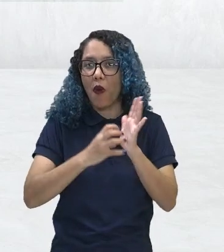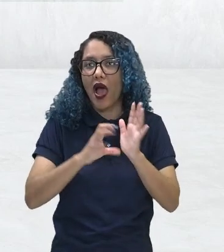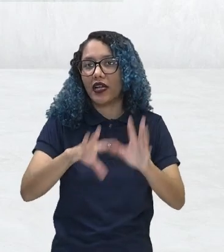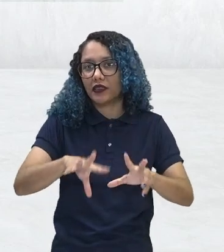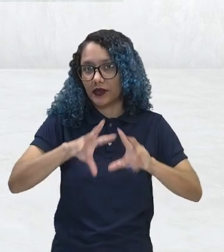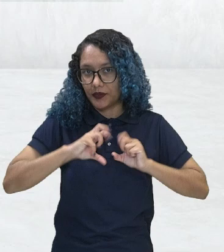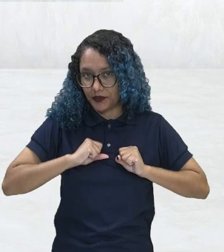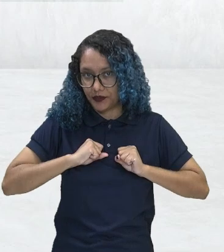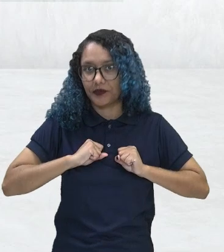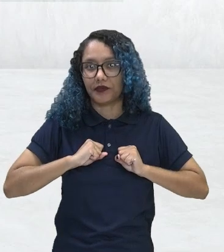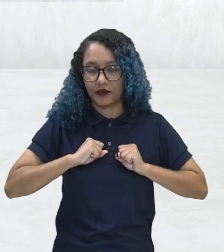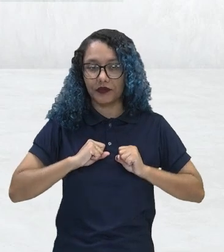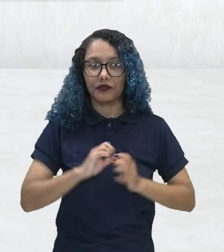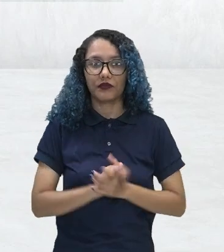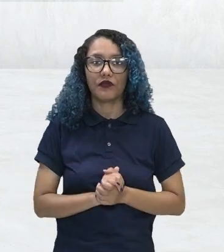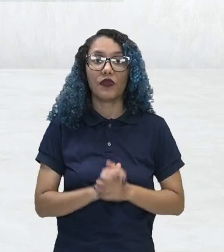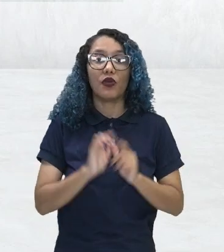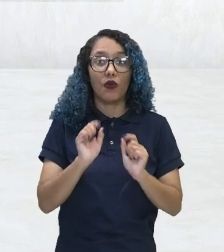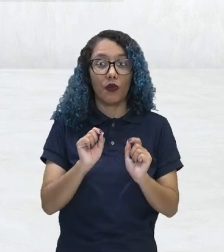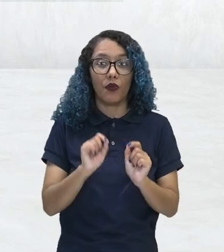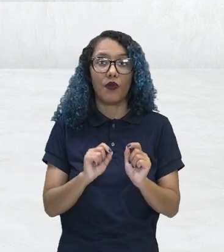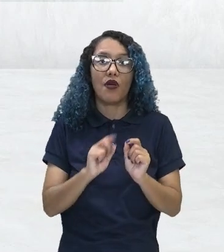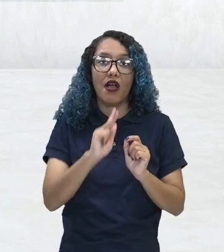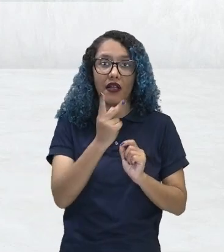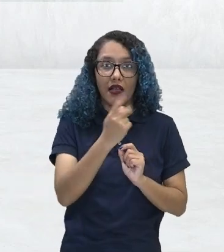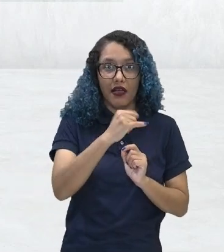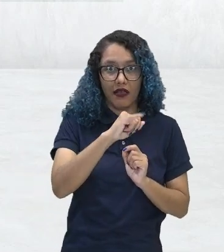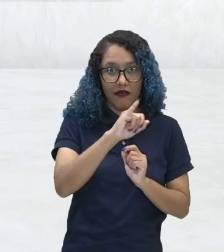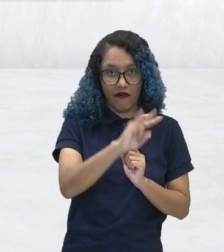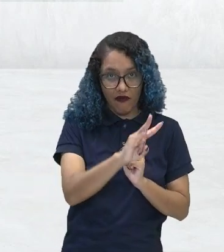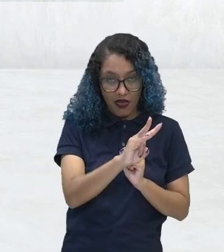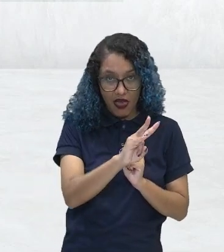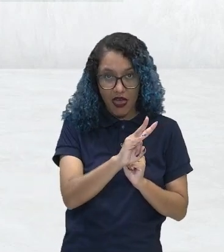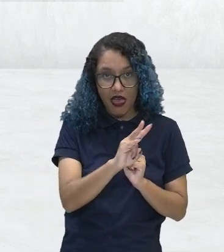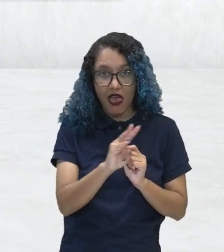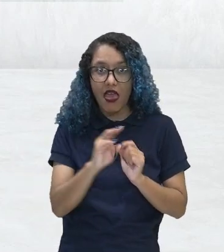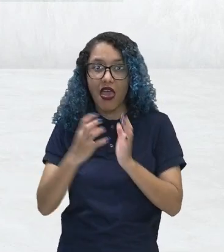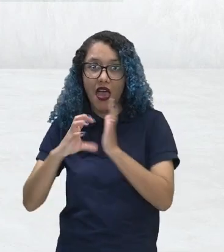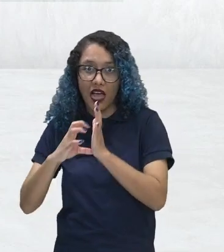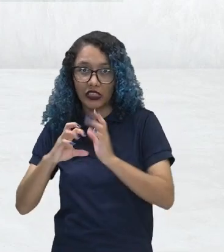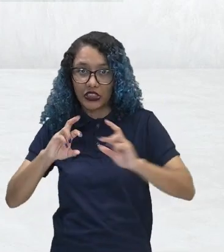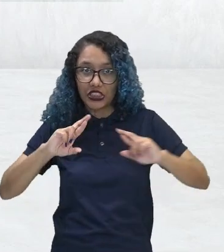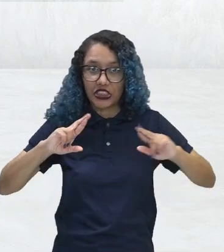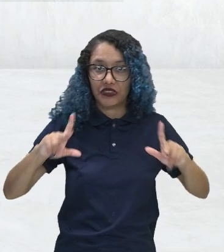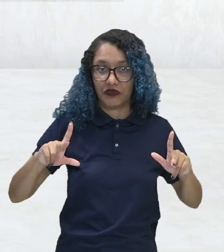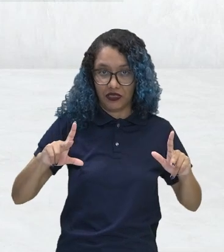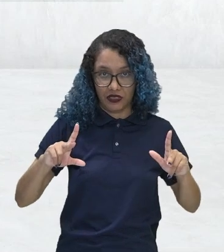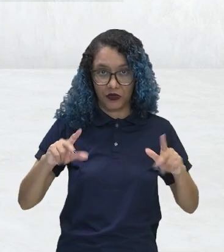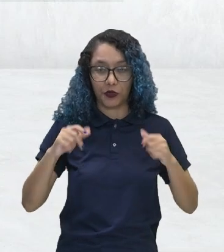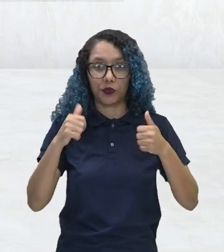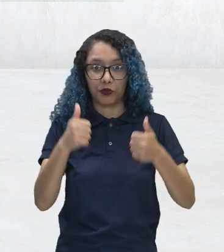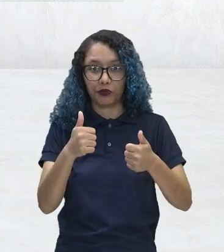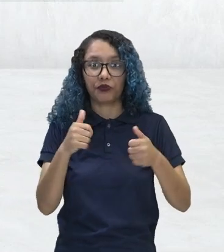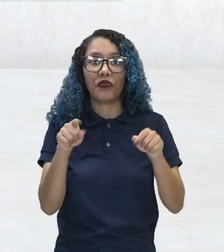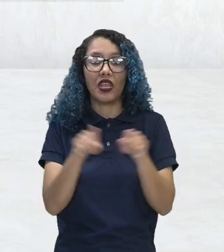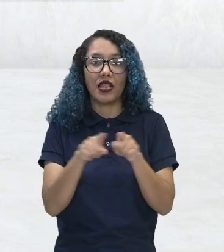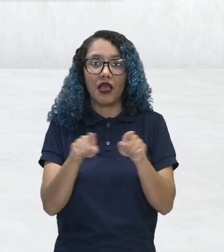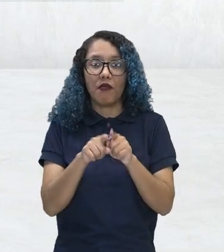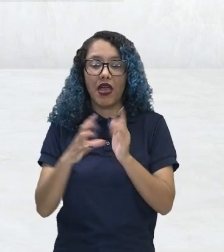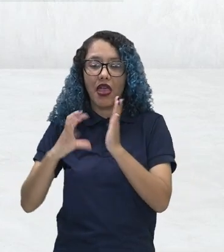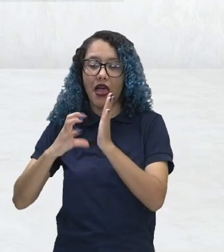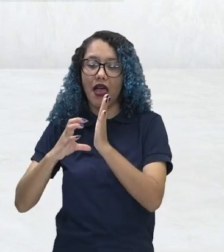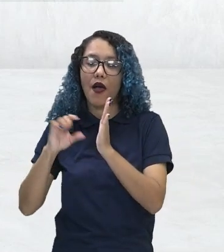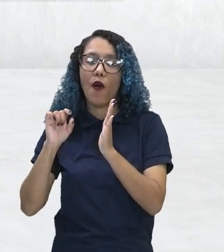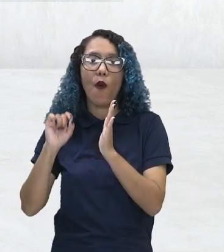ponto, HIV é uma coisa, AIDS é outra coisa. E a AIDS é caracterizada